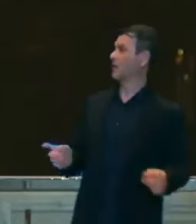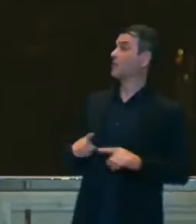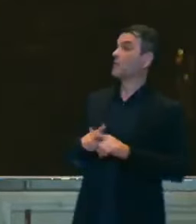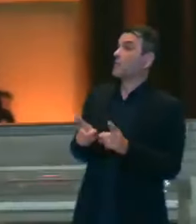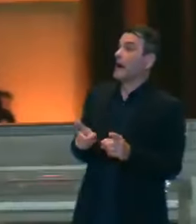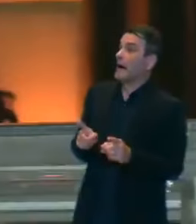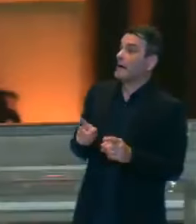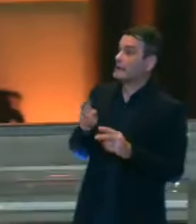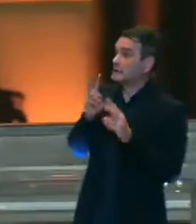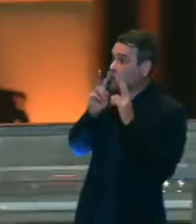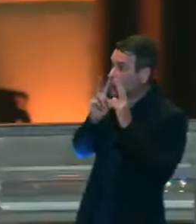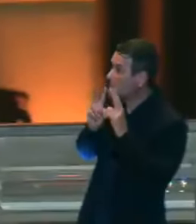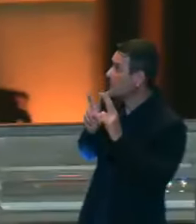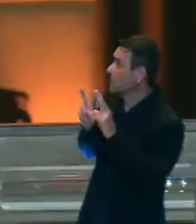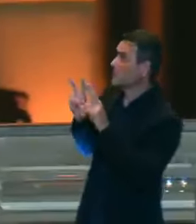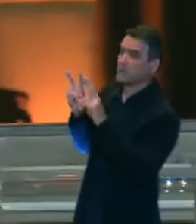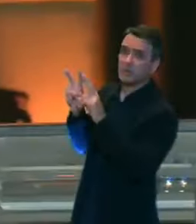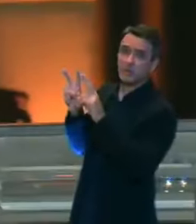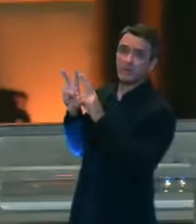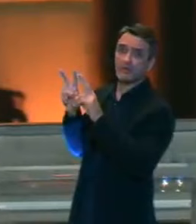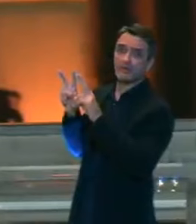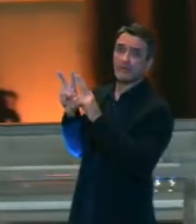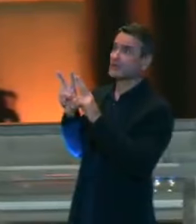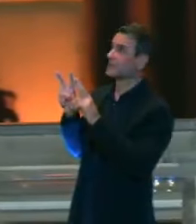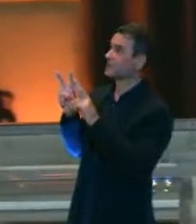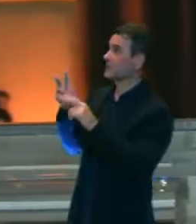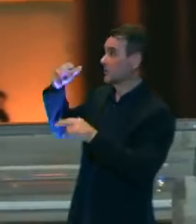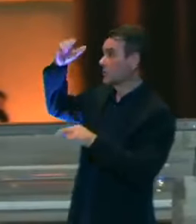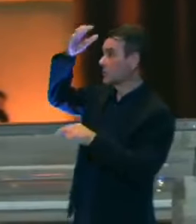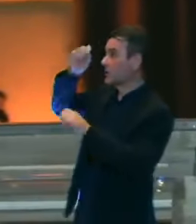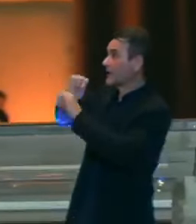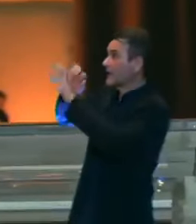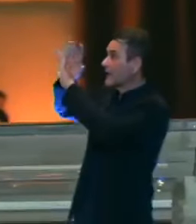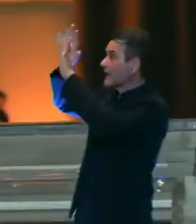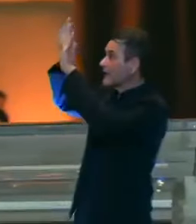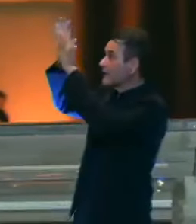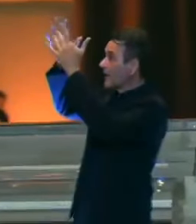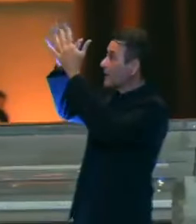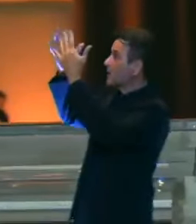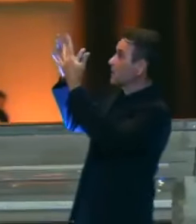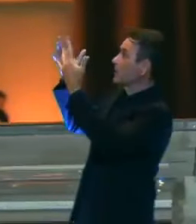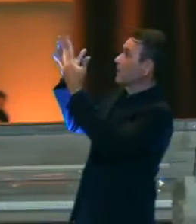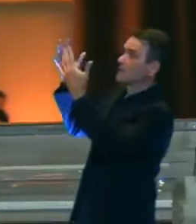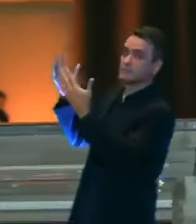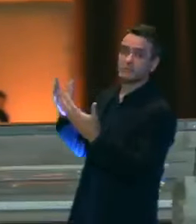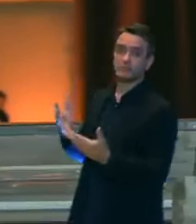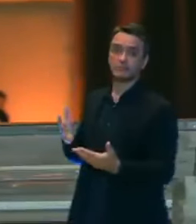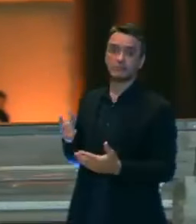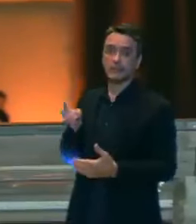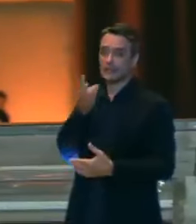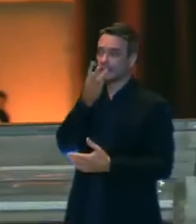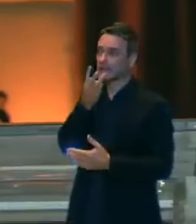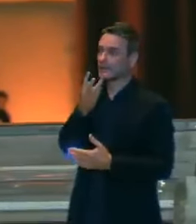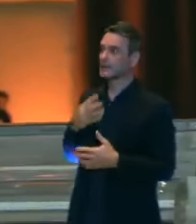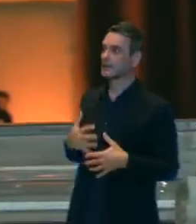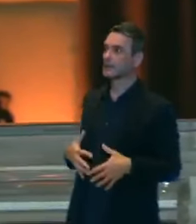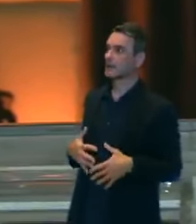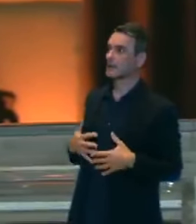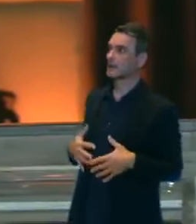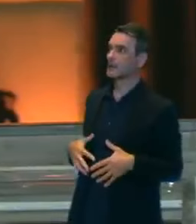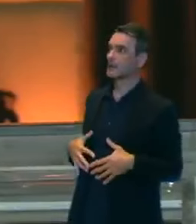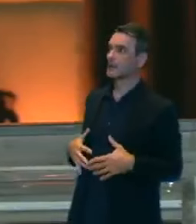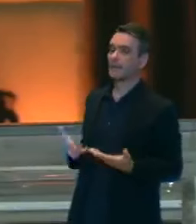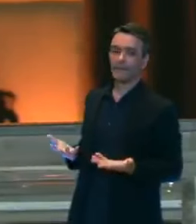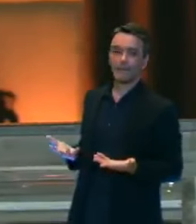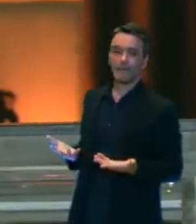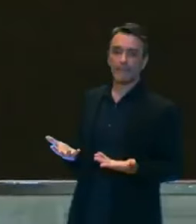olhos viram o Rei da Glória. Ele não conseguia se mexer, mas naquele dia